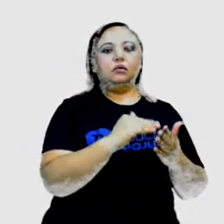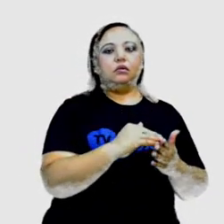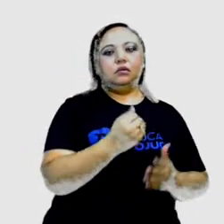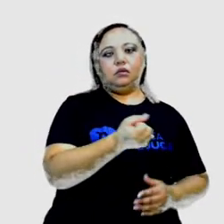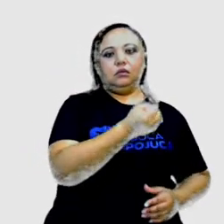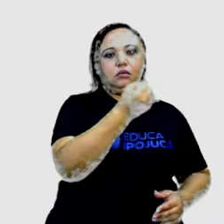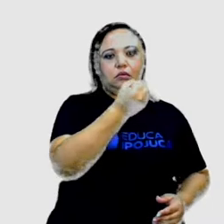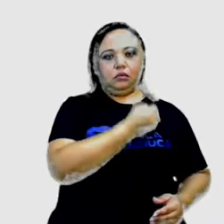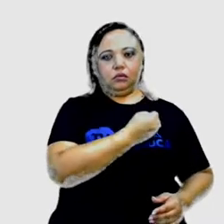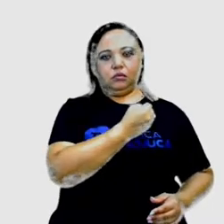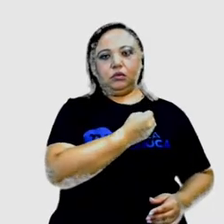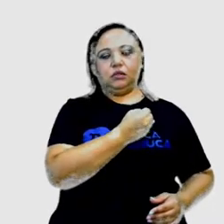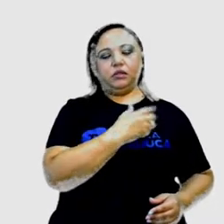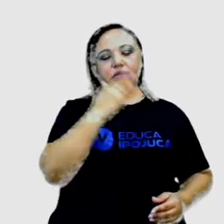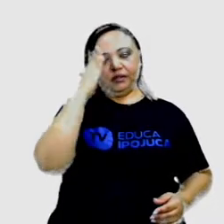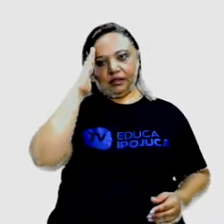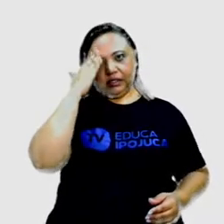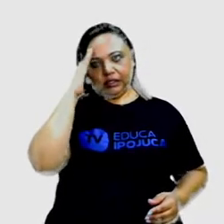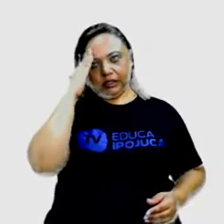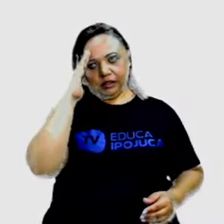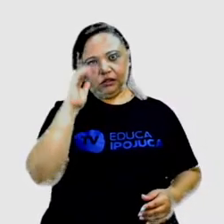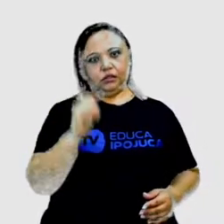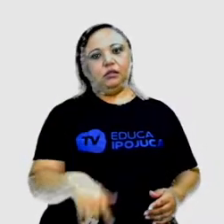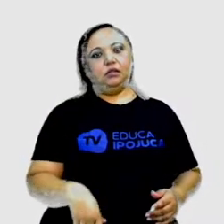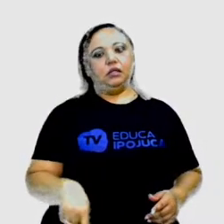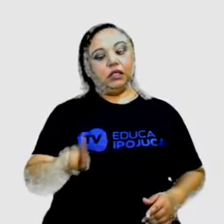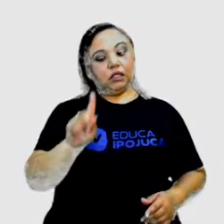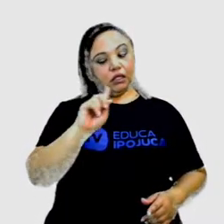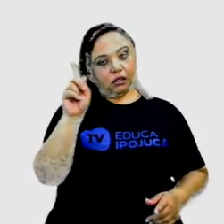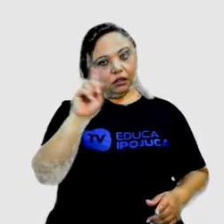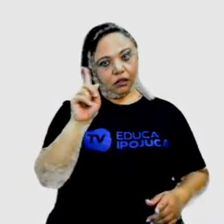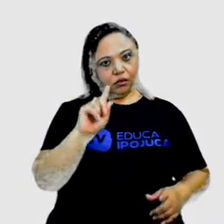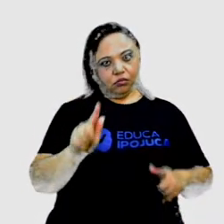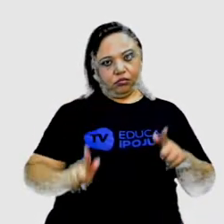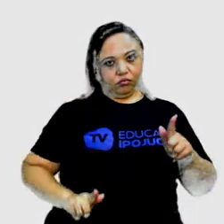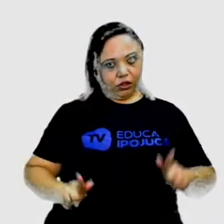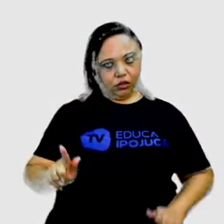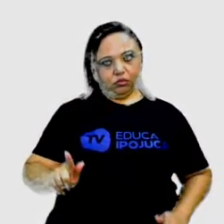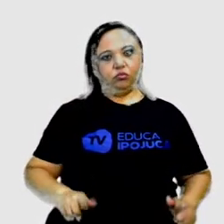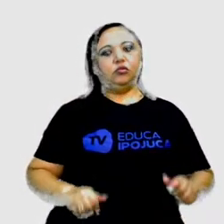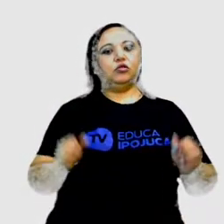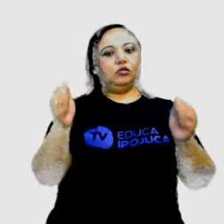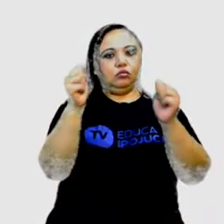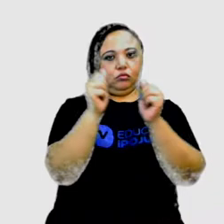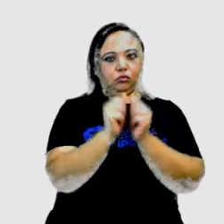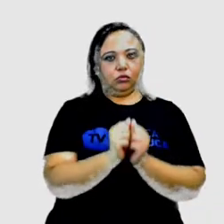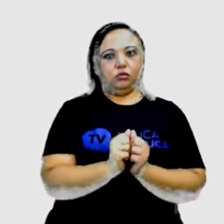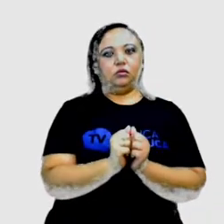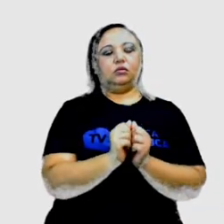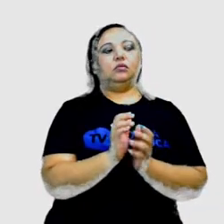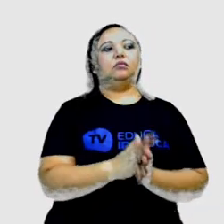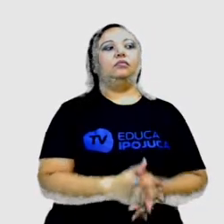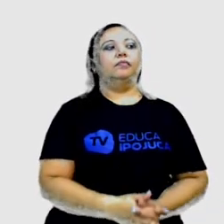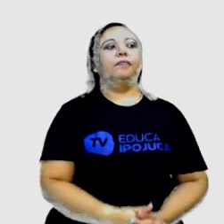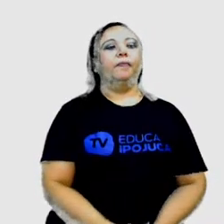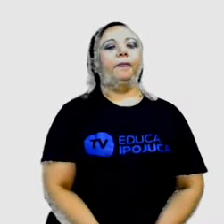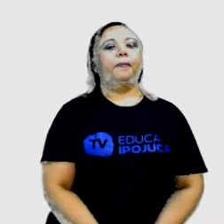números que a gente entenda que não são primos, ou seja, números compostos. Tá